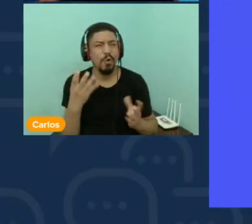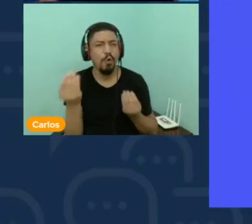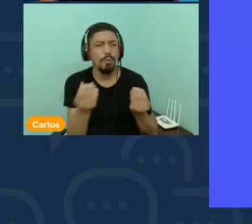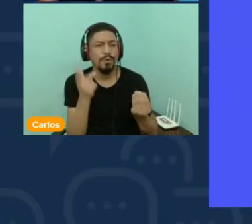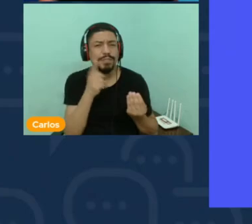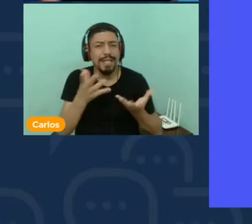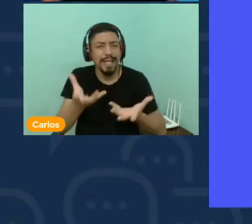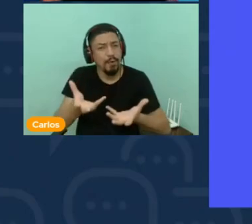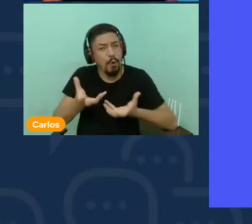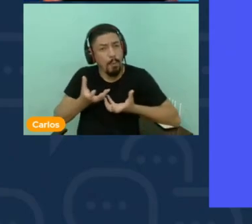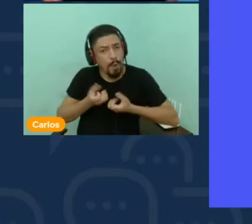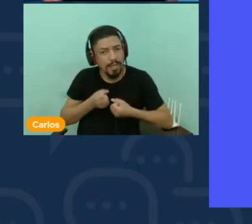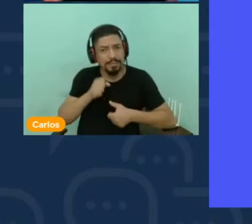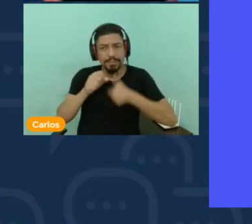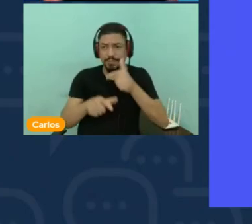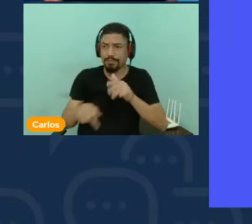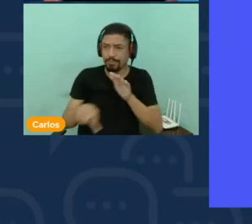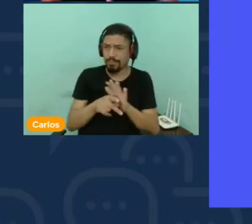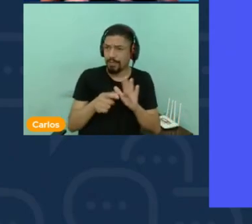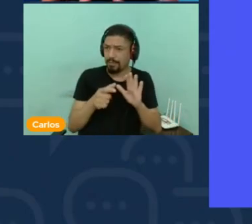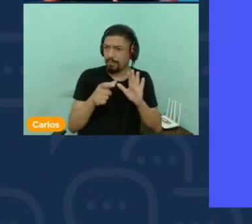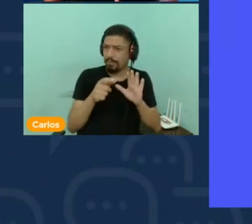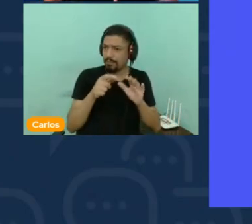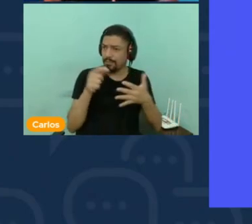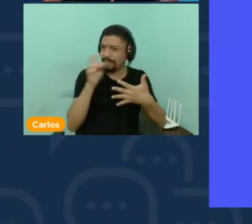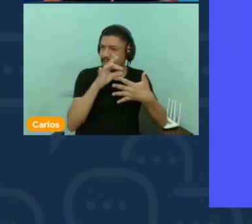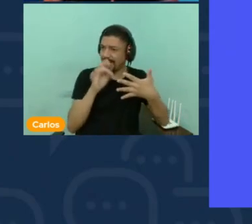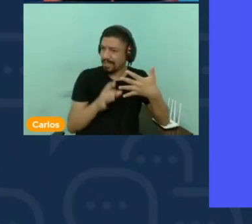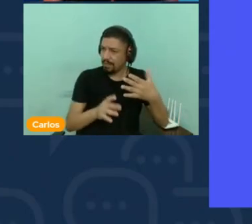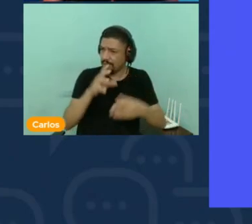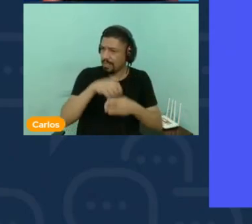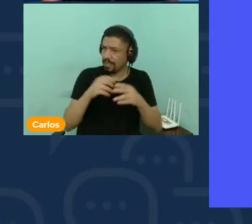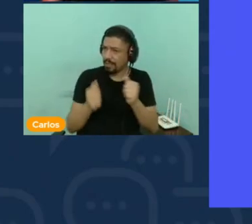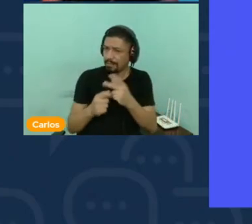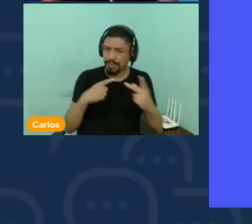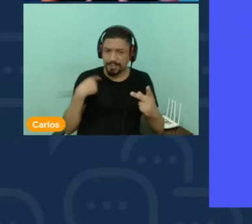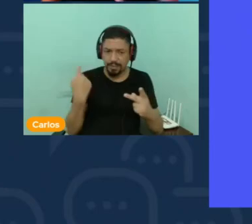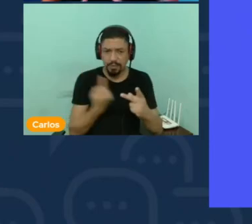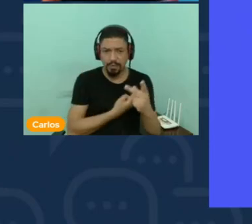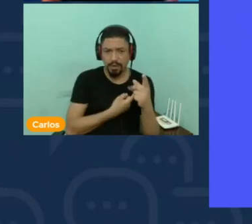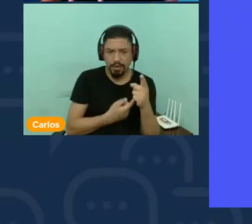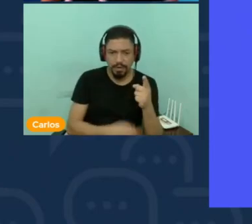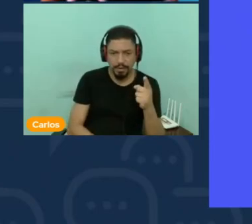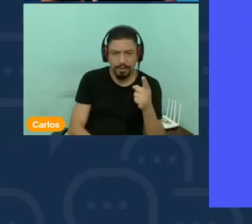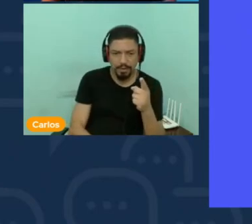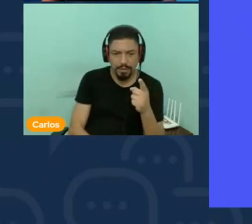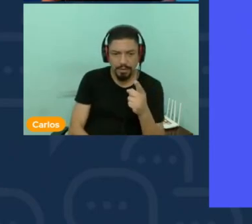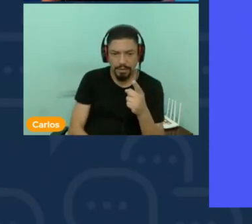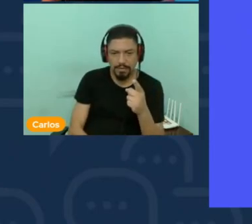incorporar esses serviços, por exemplo, na nossa aplicação? Como é que eu posso trazer isso para o meu